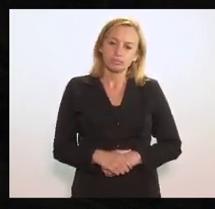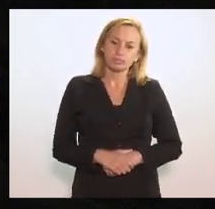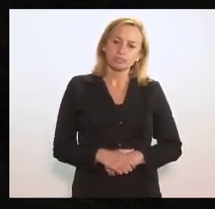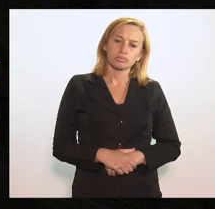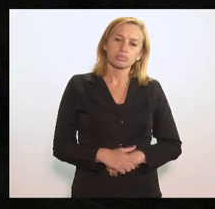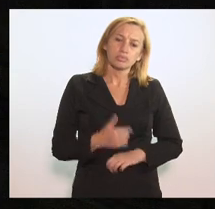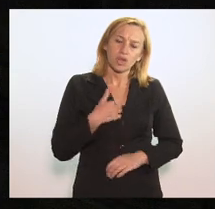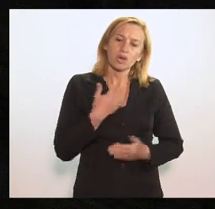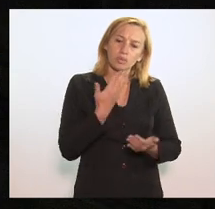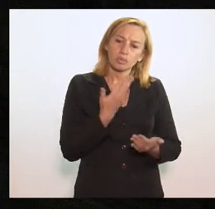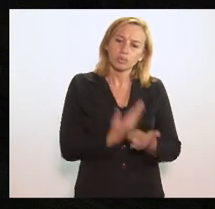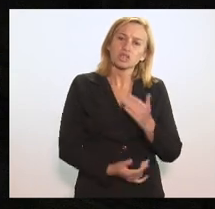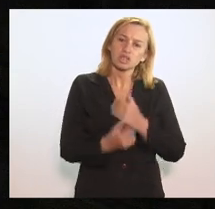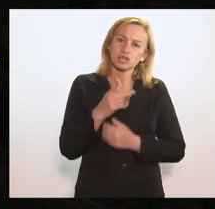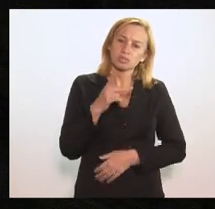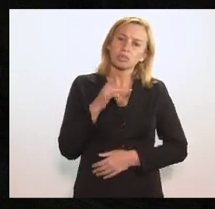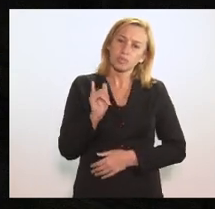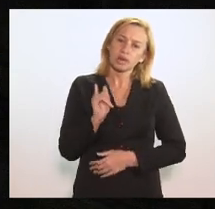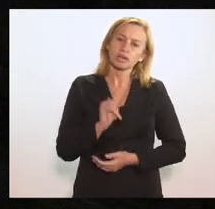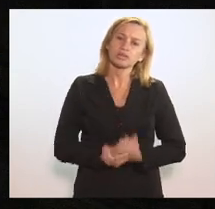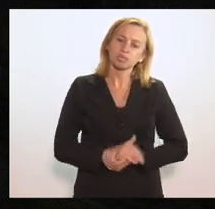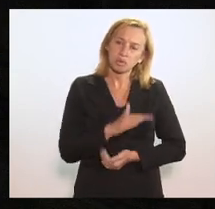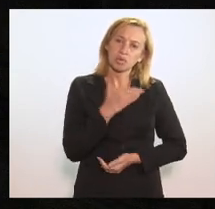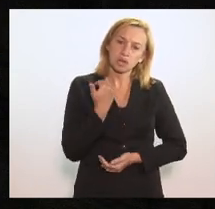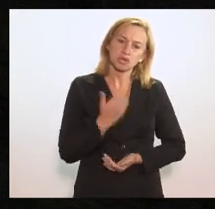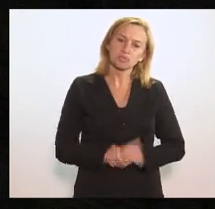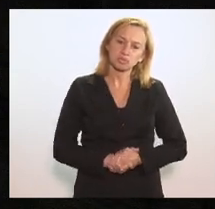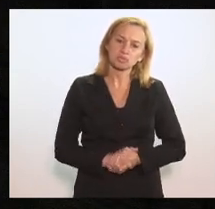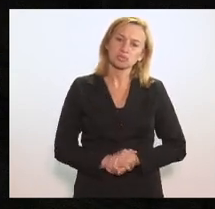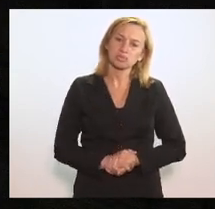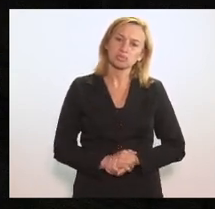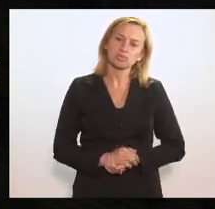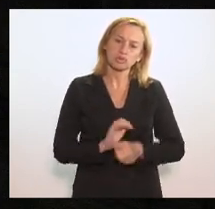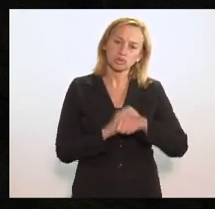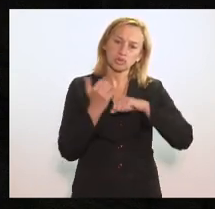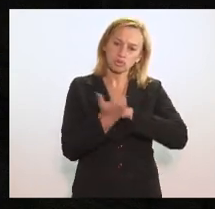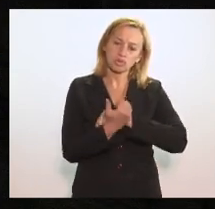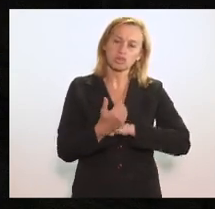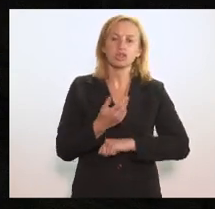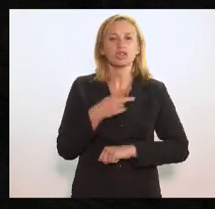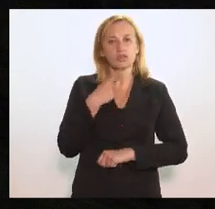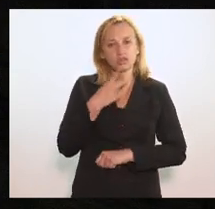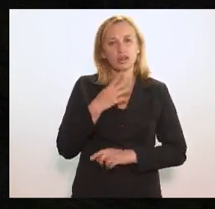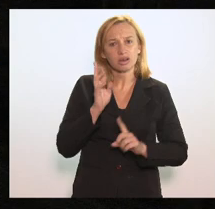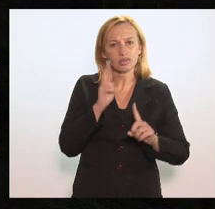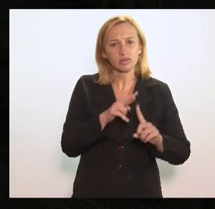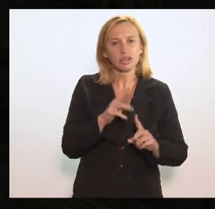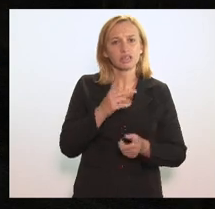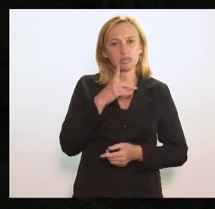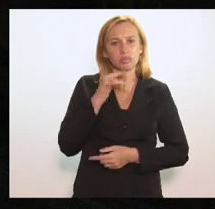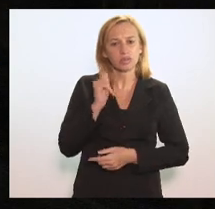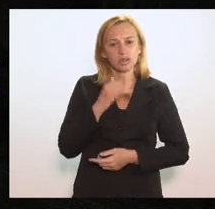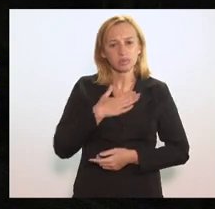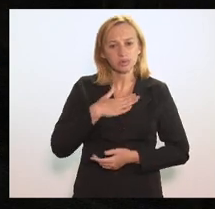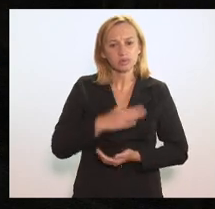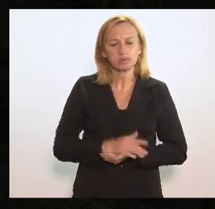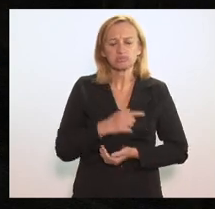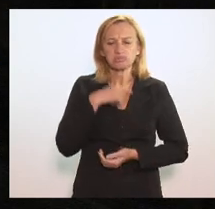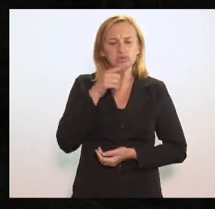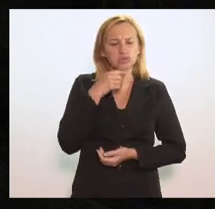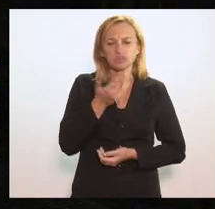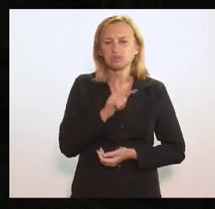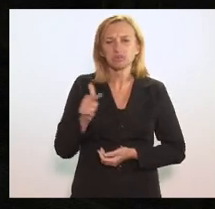Eu perdi meu pai de Covid e, mais uma vez, faço questão de fazer essa referência aqui. Não existe